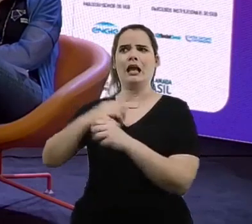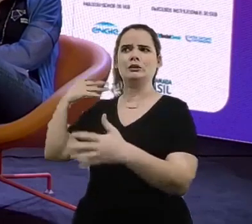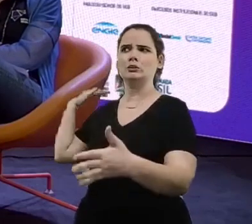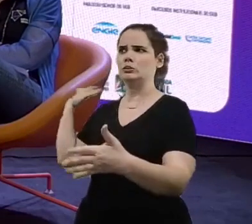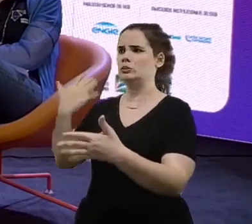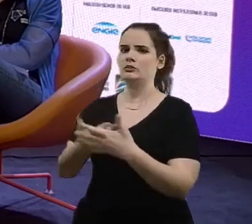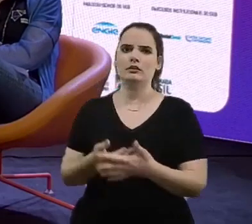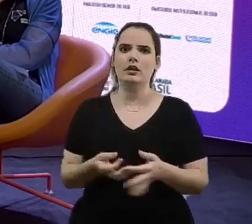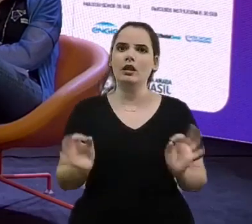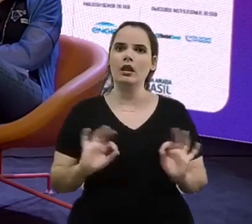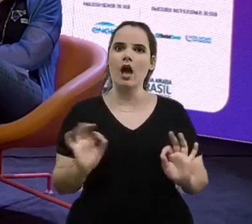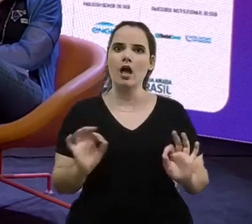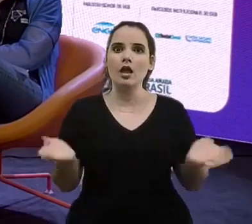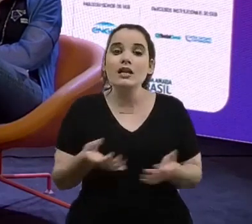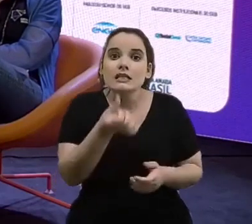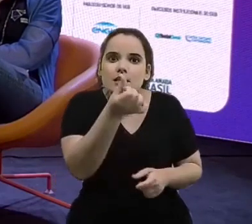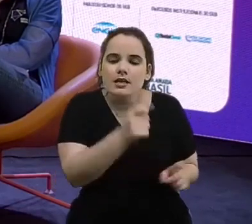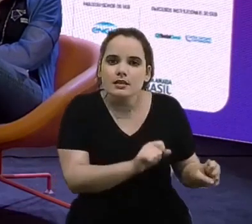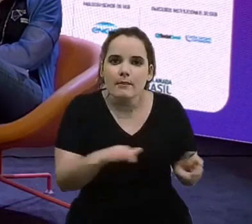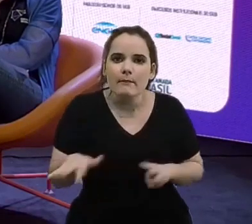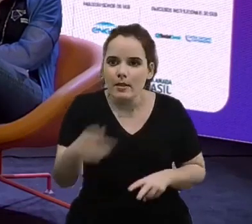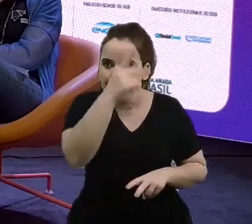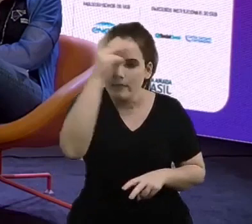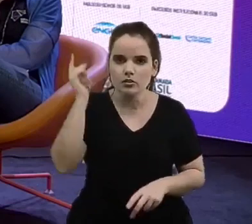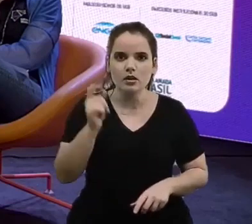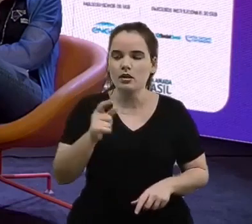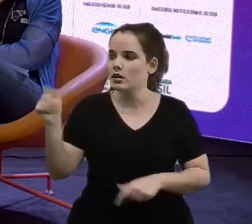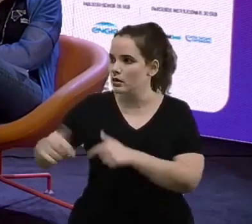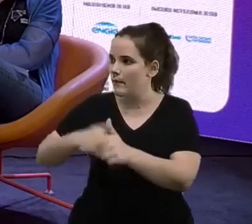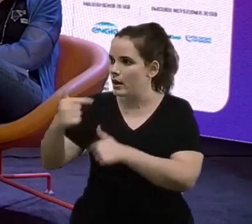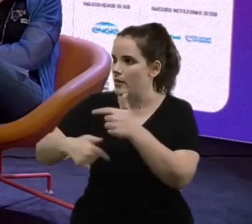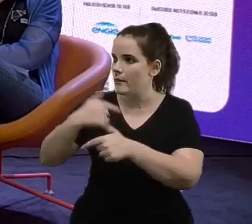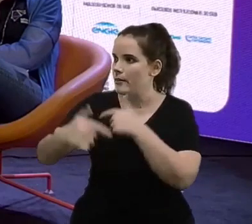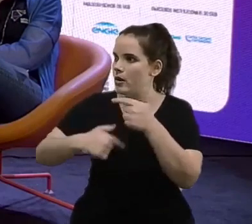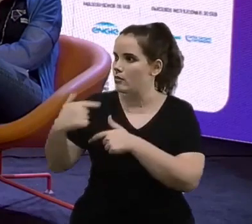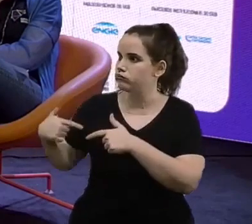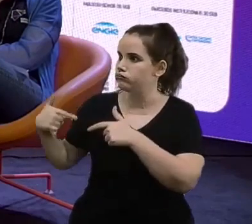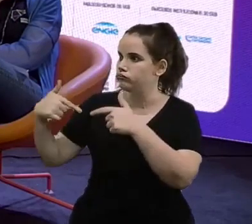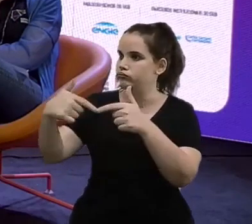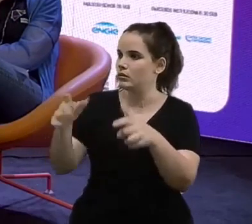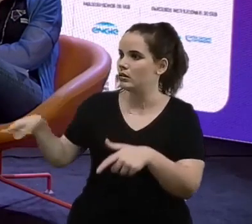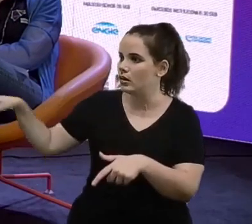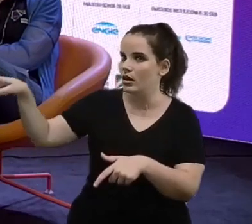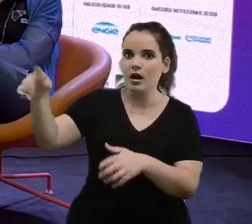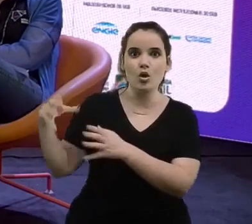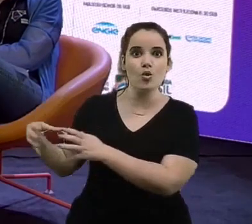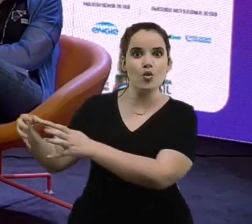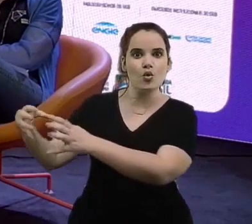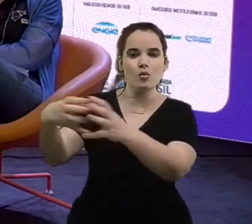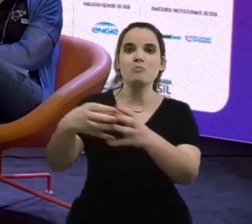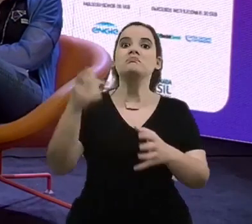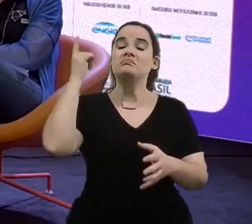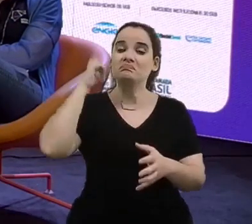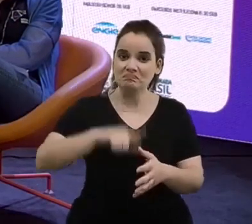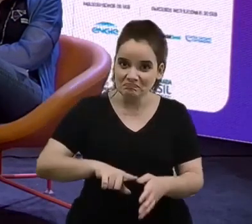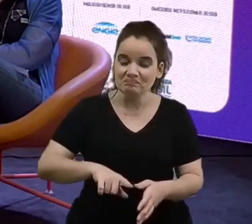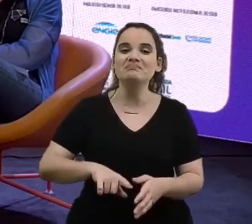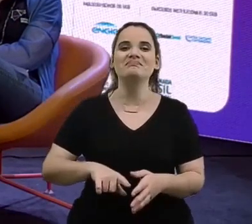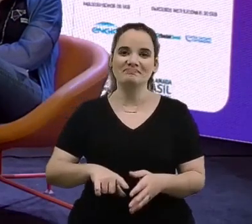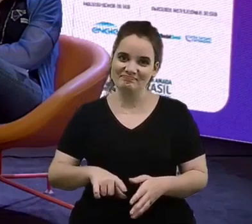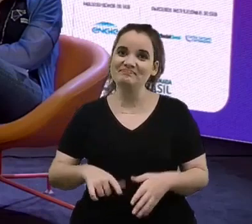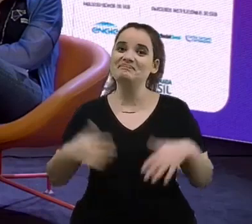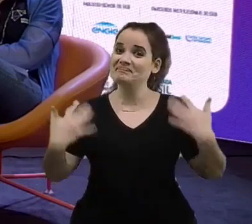aí como próximas etapas com dados abertos, com o modelo preditivo e o manual do usuário. Tudo isso já está em desenvolvimento, né?